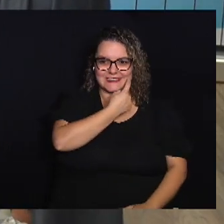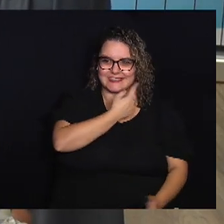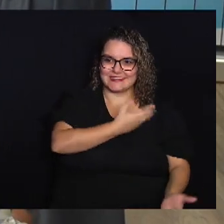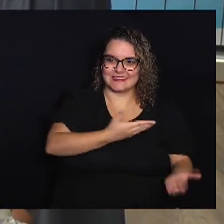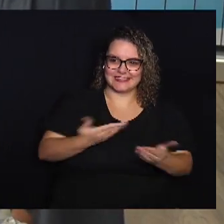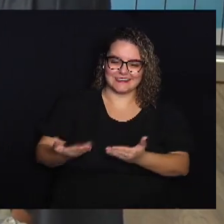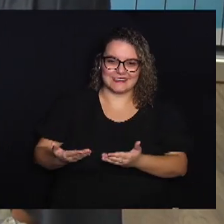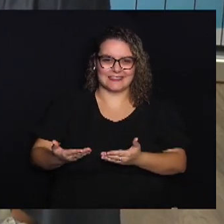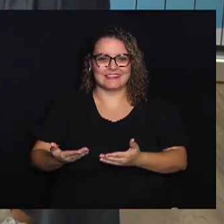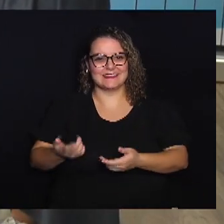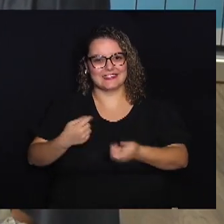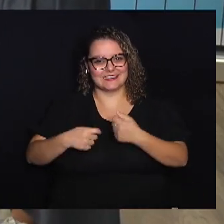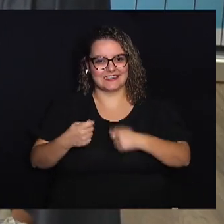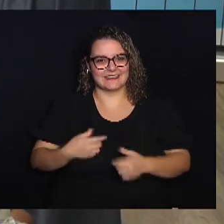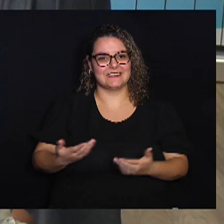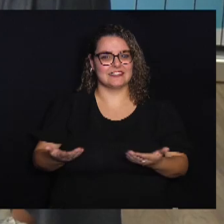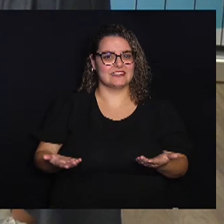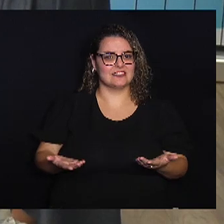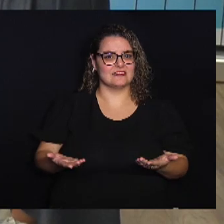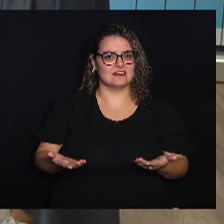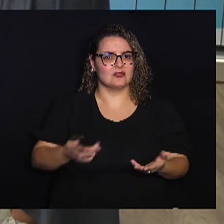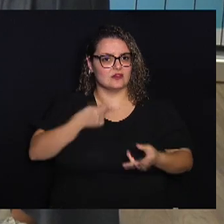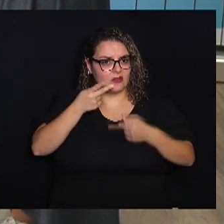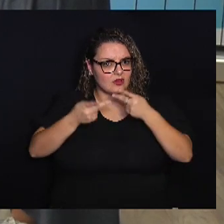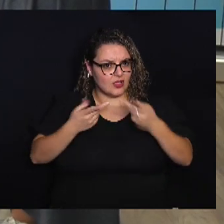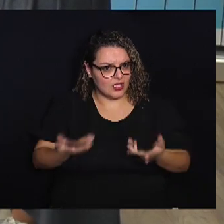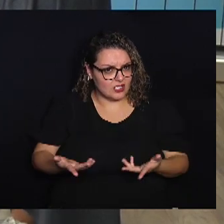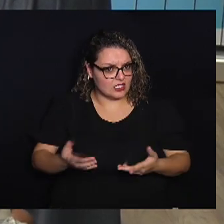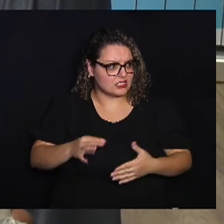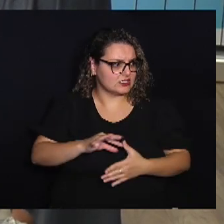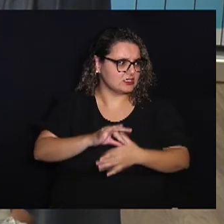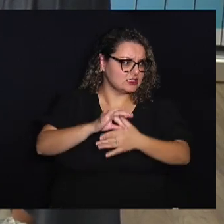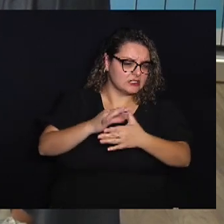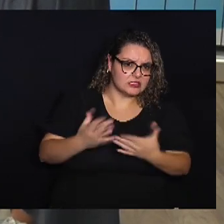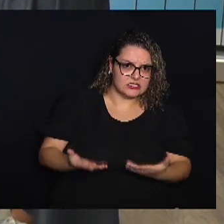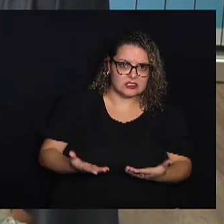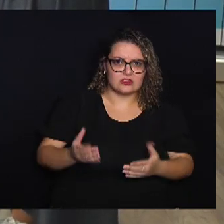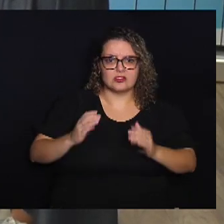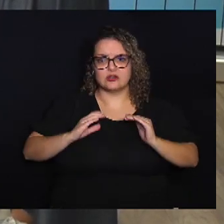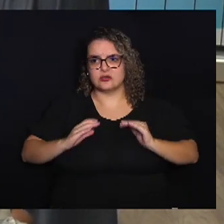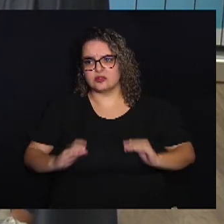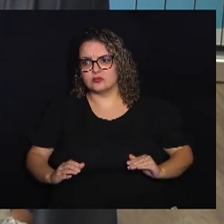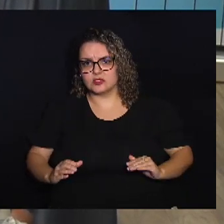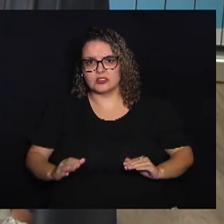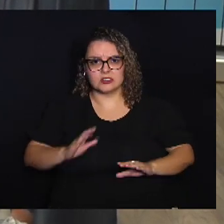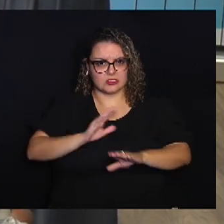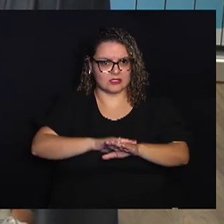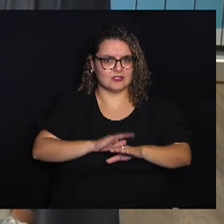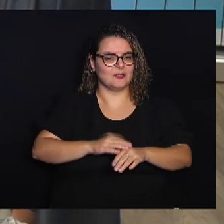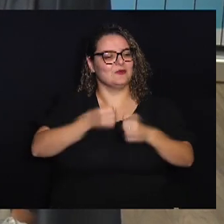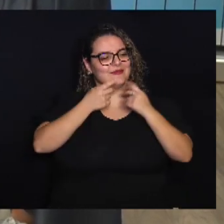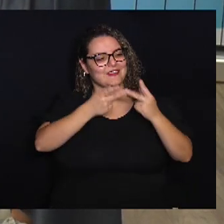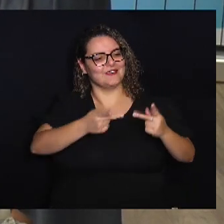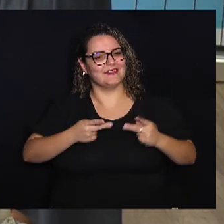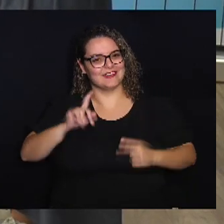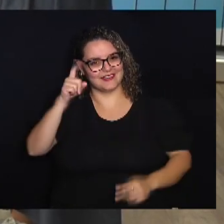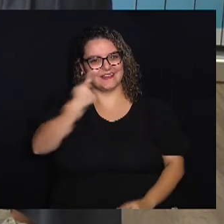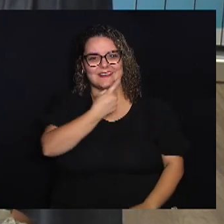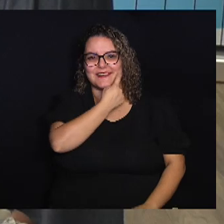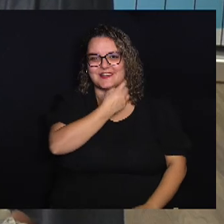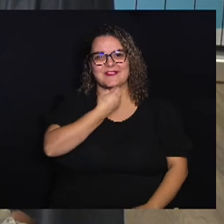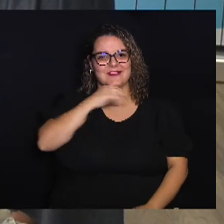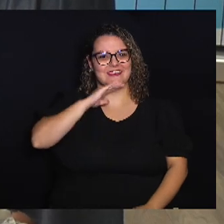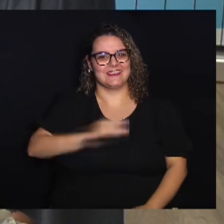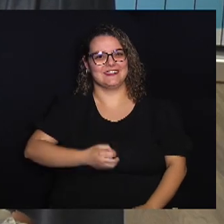e o comando é da Mina Abreu, que vai falar sobre liderança, sobre comportamento e atitude. Seja bem-vinda, boa tarde e